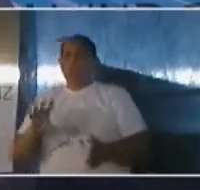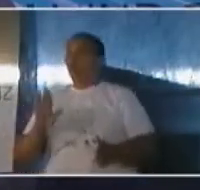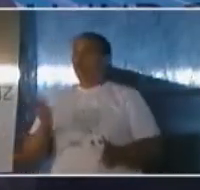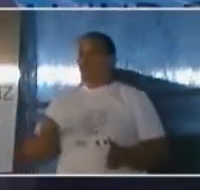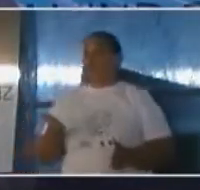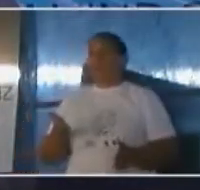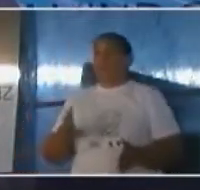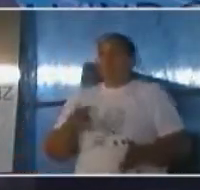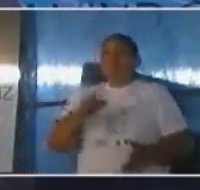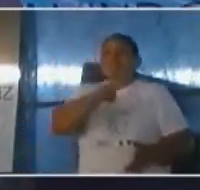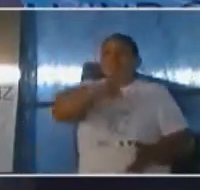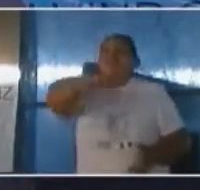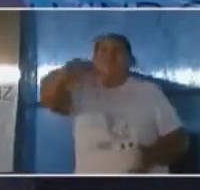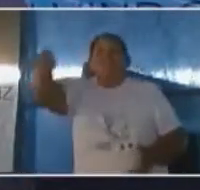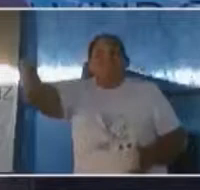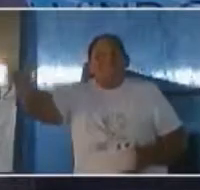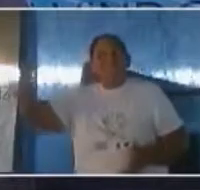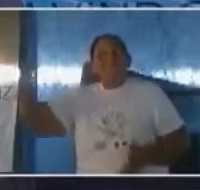falar novamente.